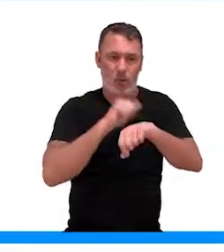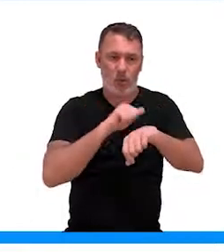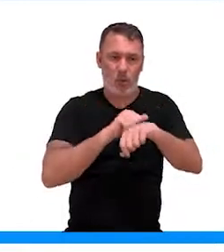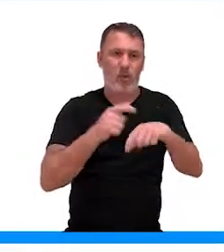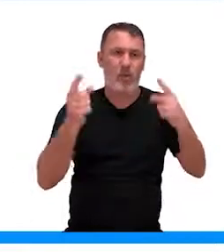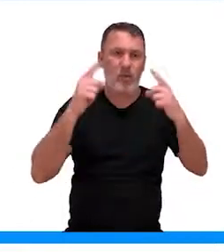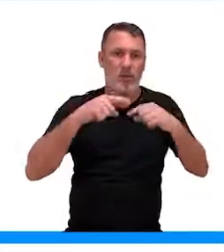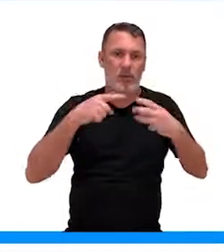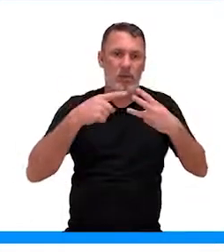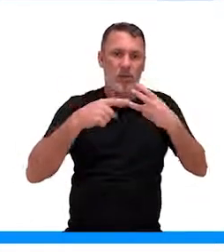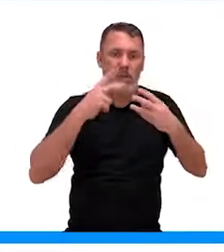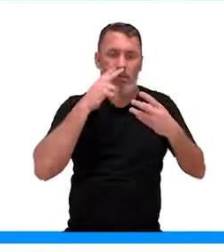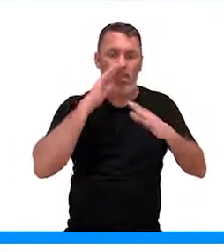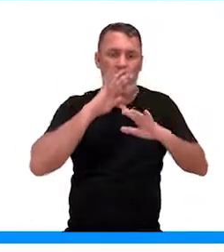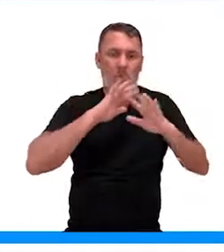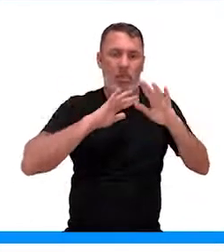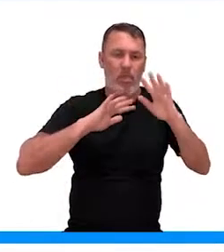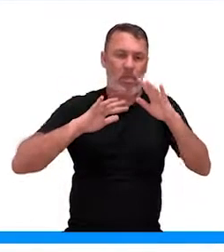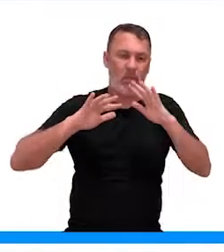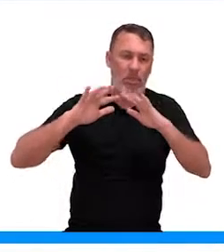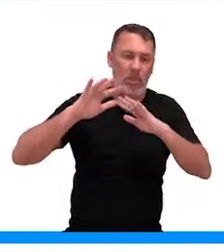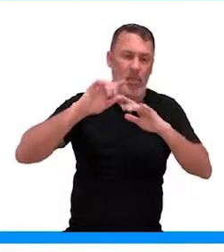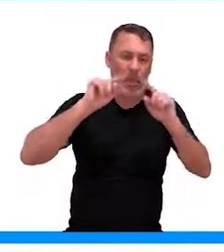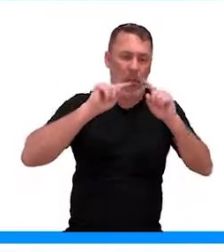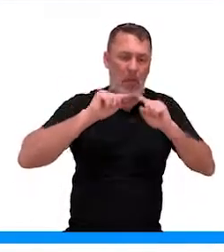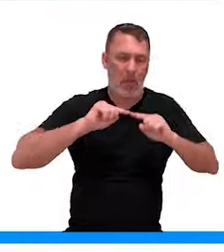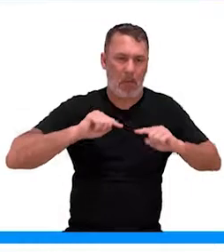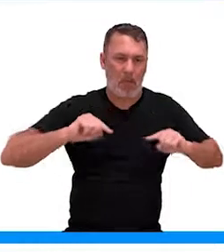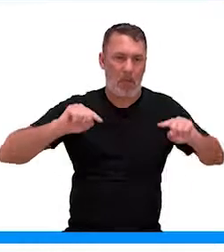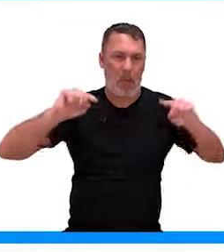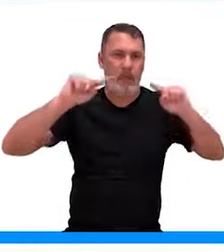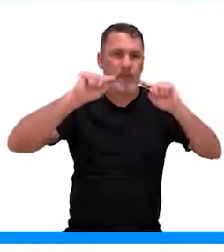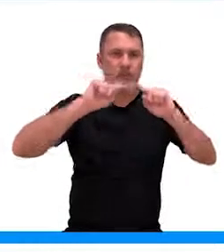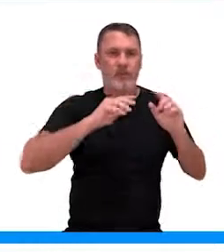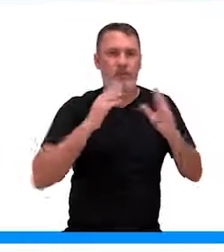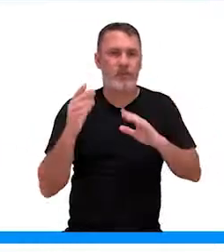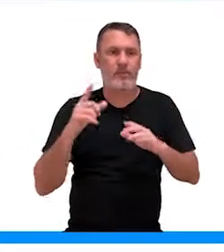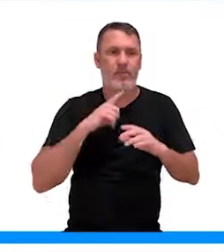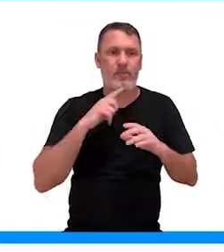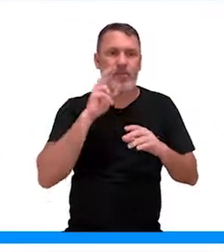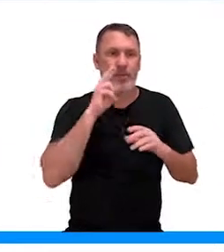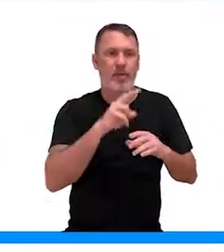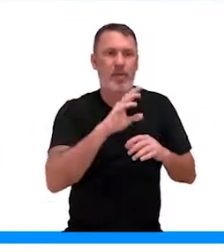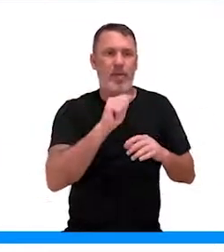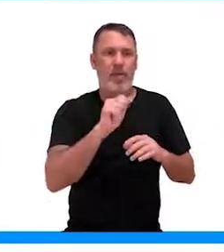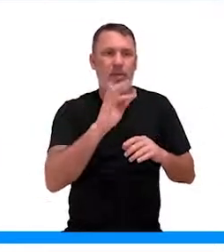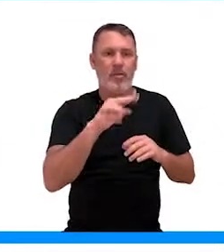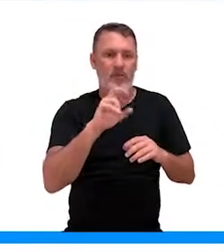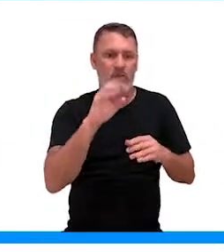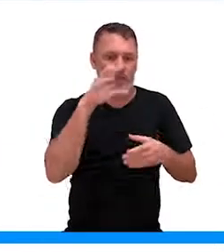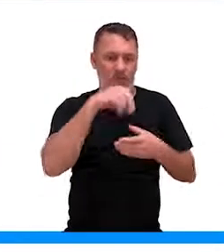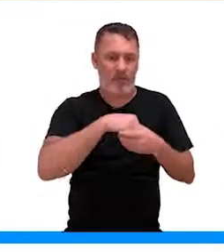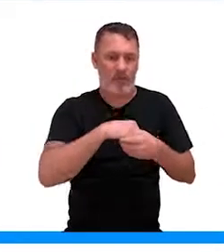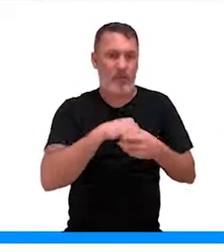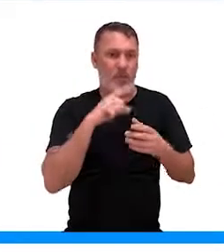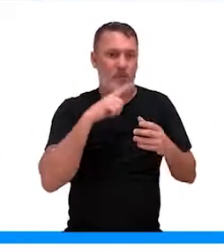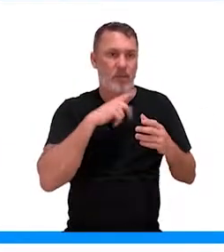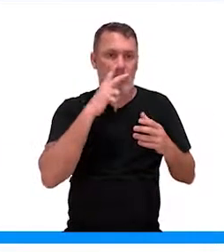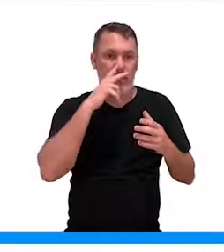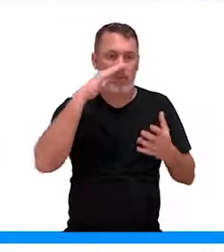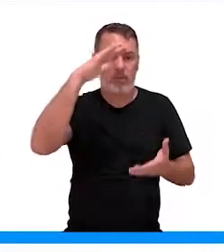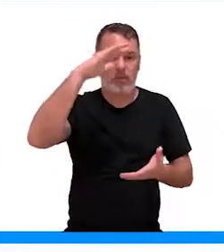claro que a percolação ela vai ser muito mais dificultada. Quando nós chamamos ali aquífero cativo, tá? Nós estamos referindo ali a um